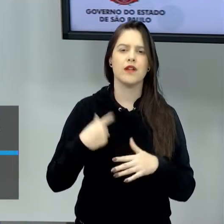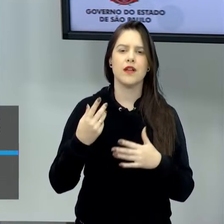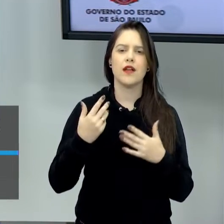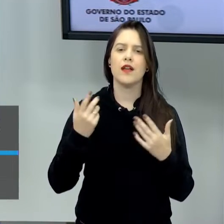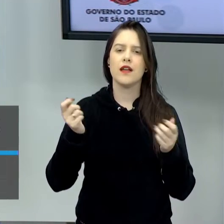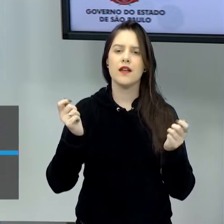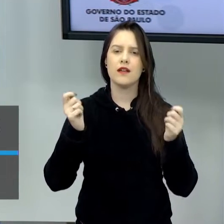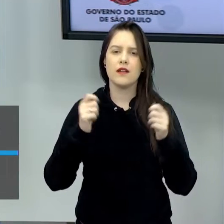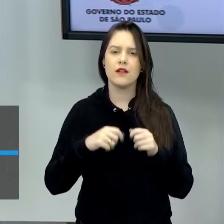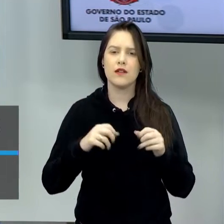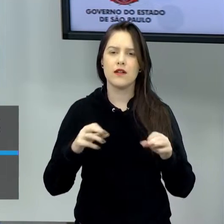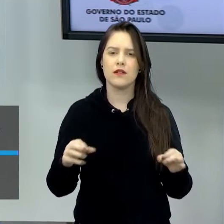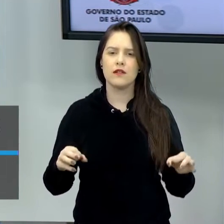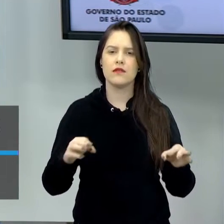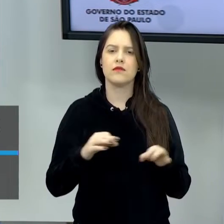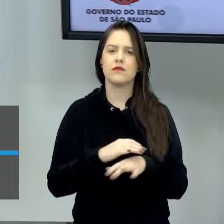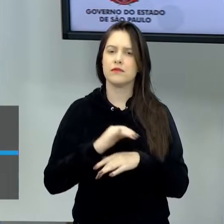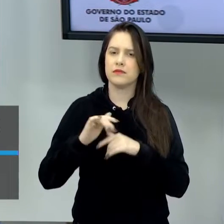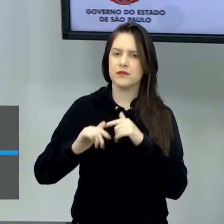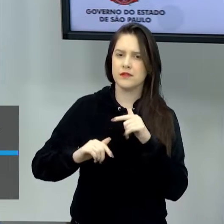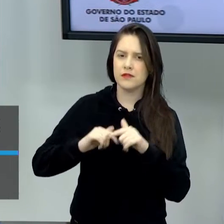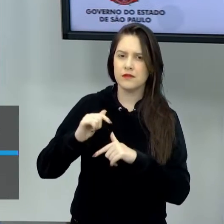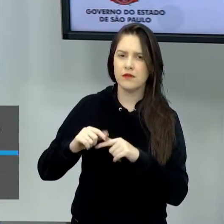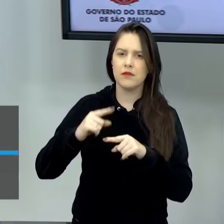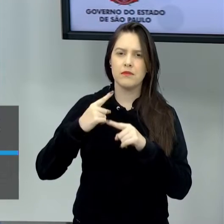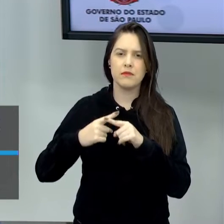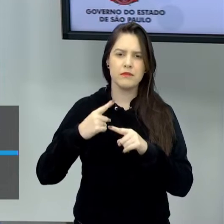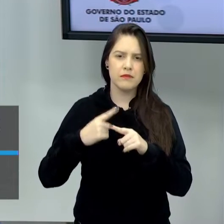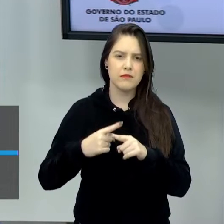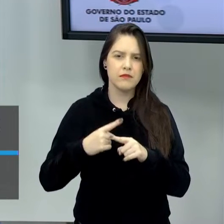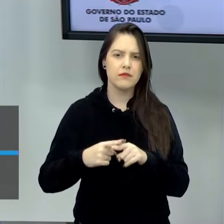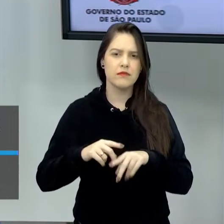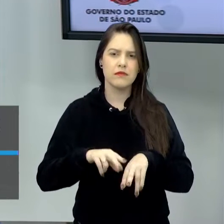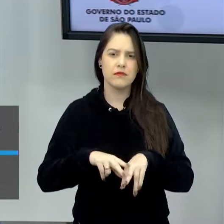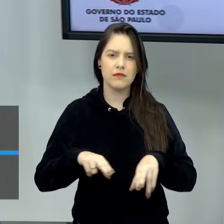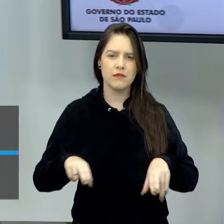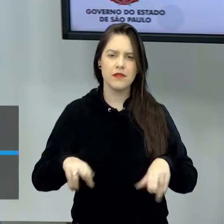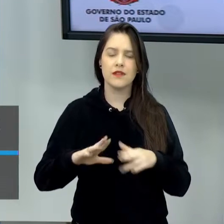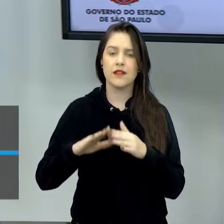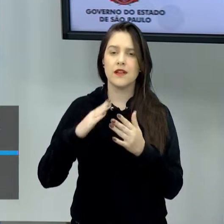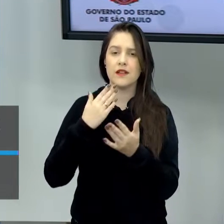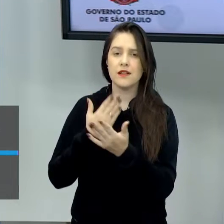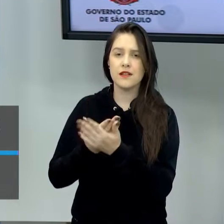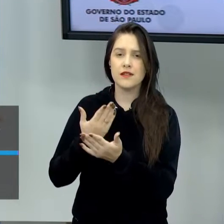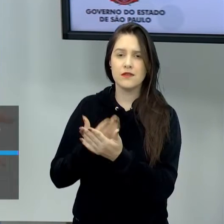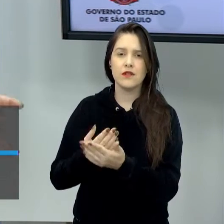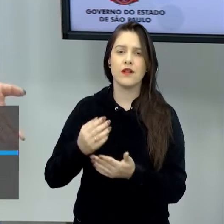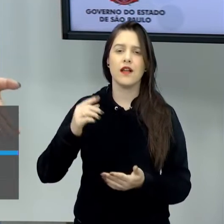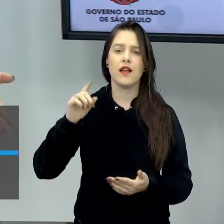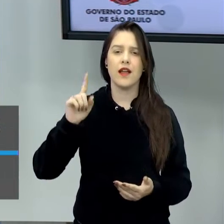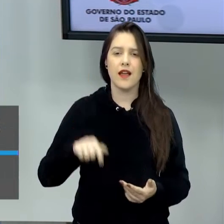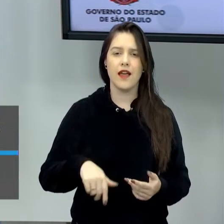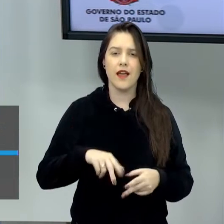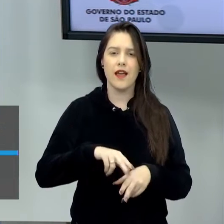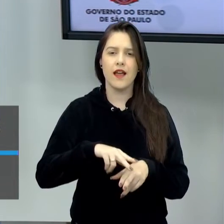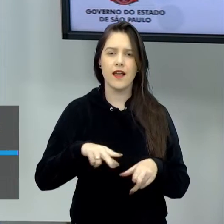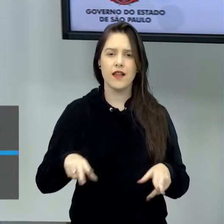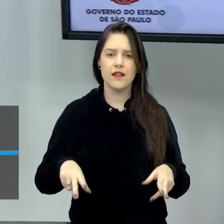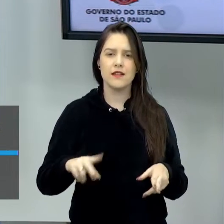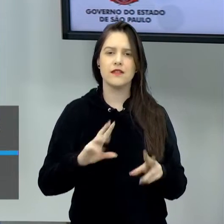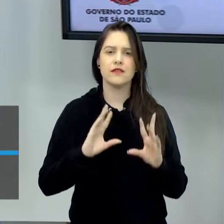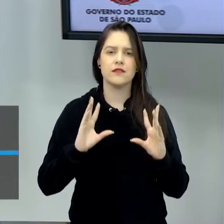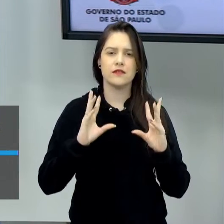couber, né, esse trabalho, porque a gente trabalha isso na escola e leva essas questões, essas